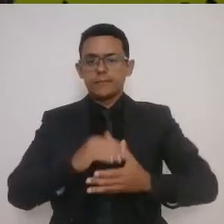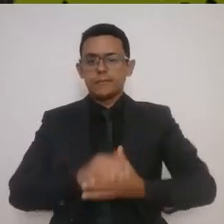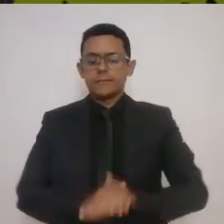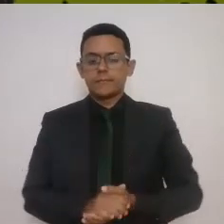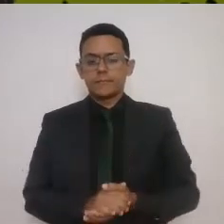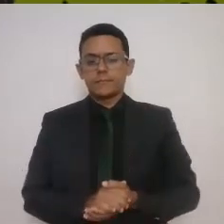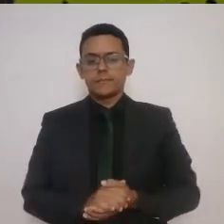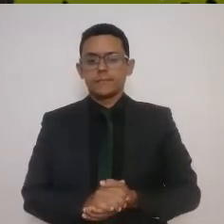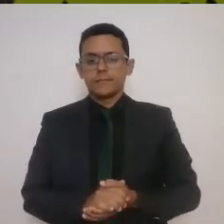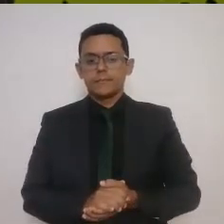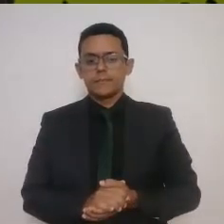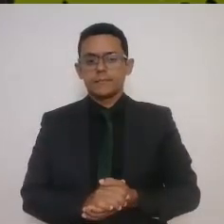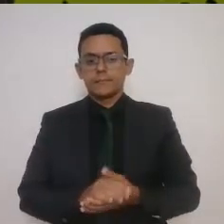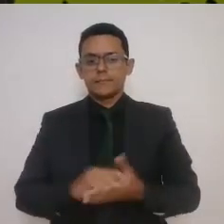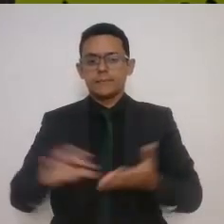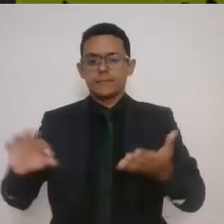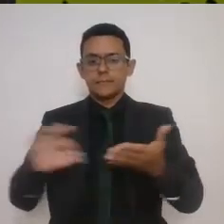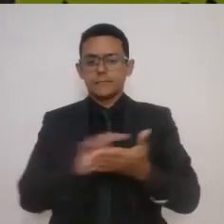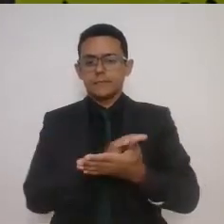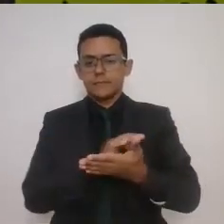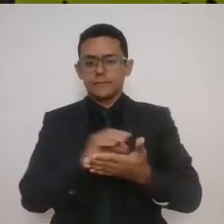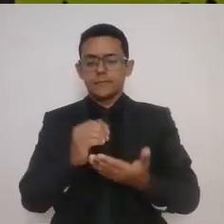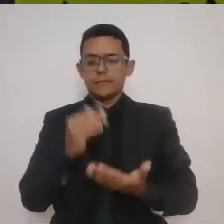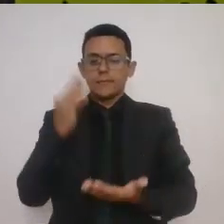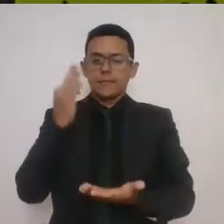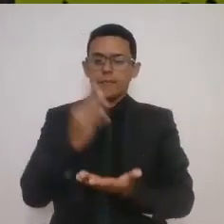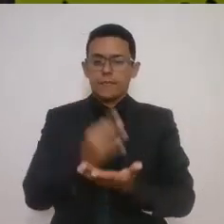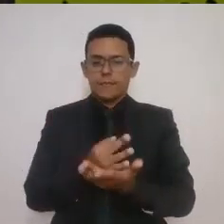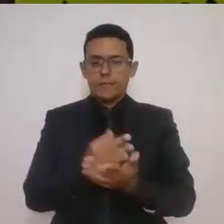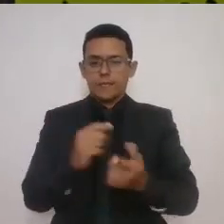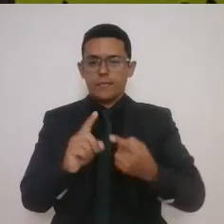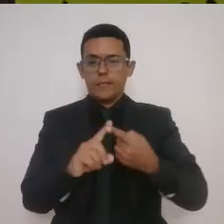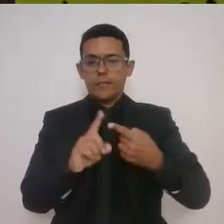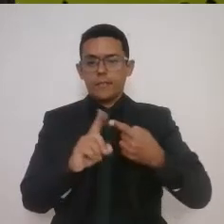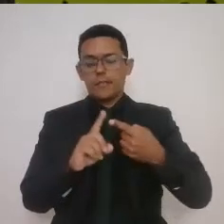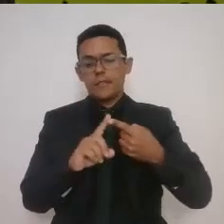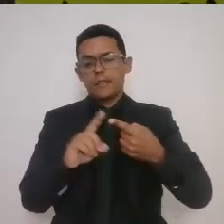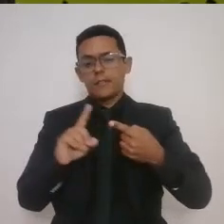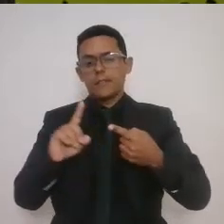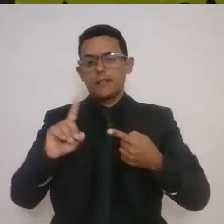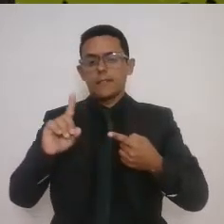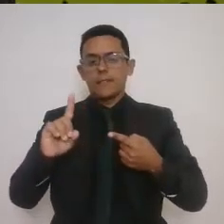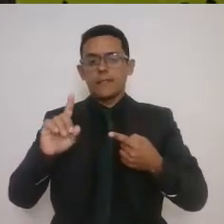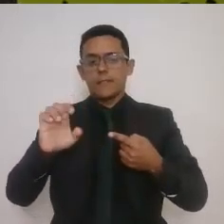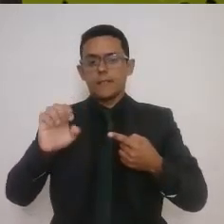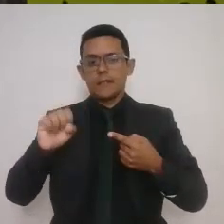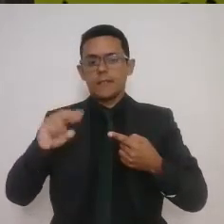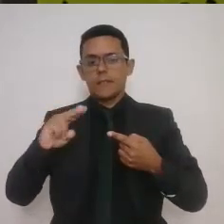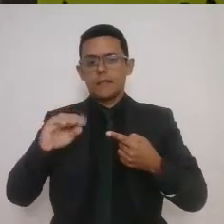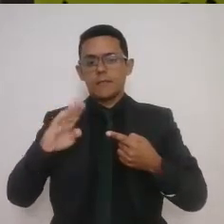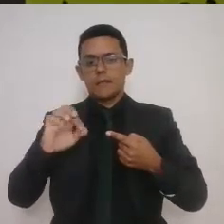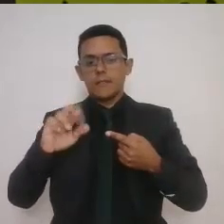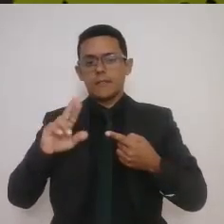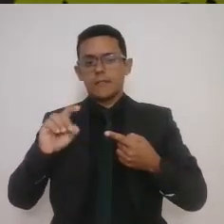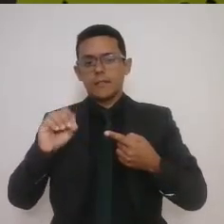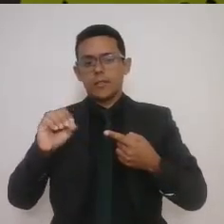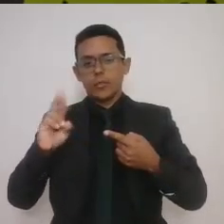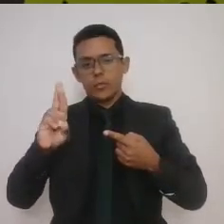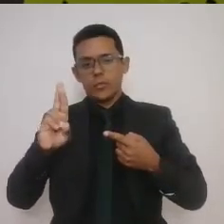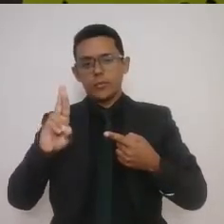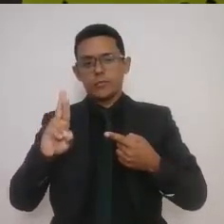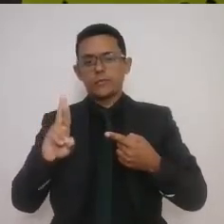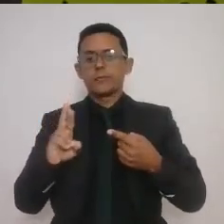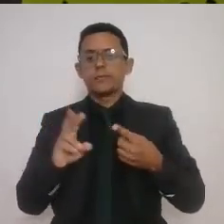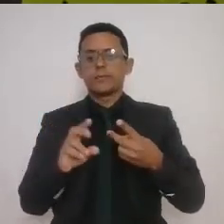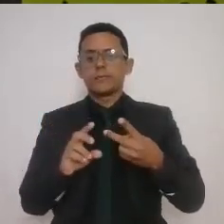Registrando as ausências do desembargador expedito, que está fazendo correição nas zonas